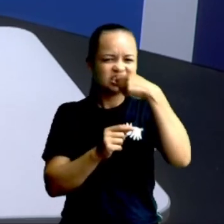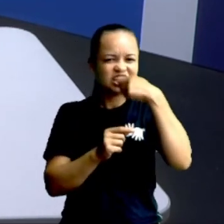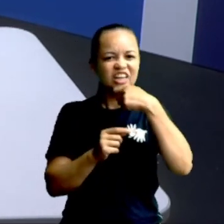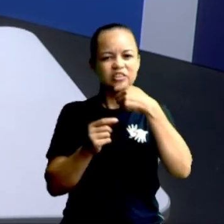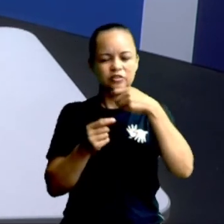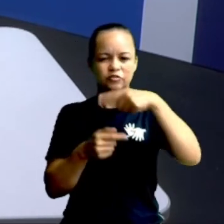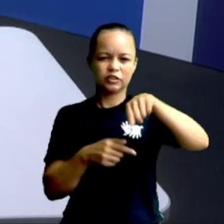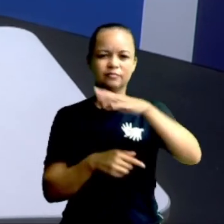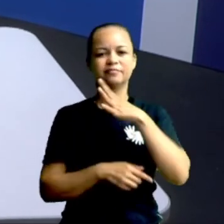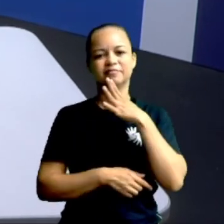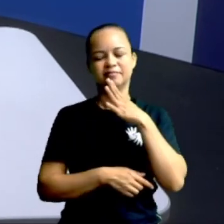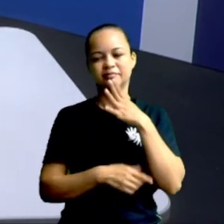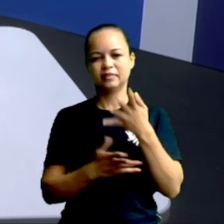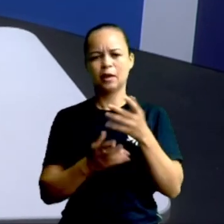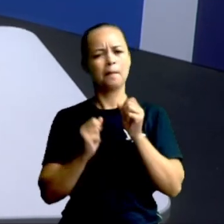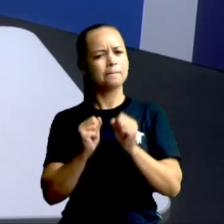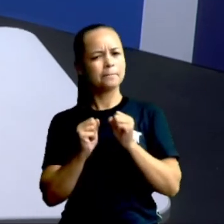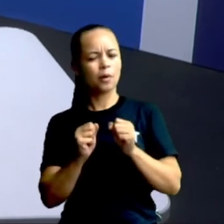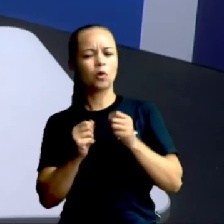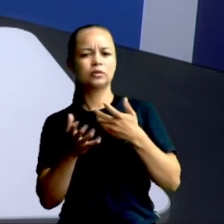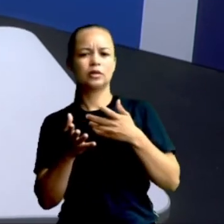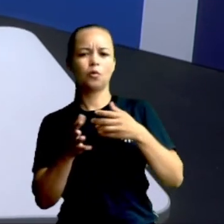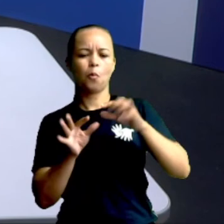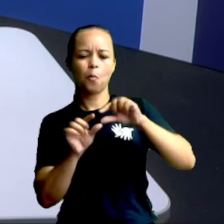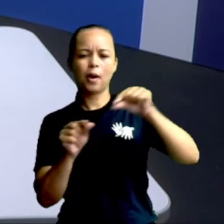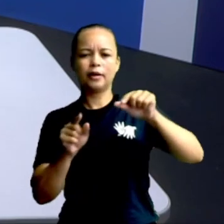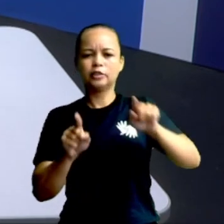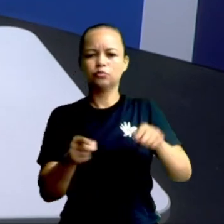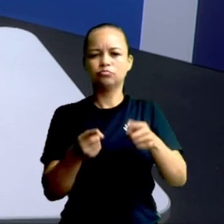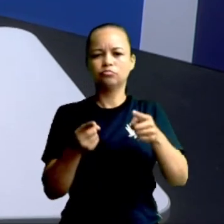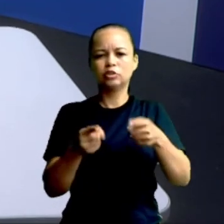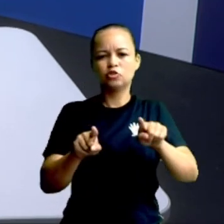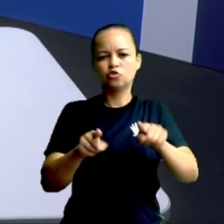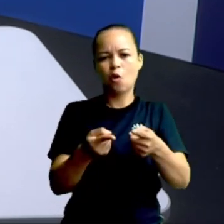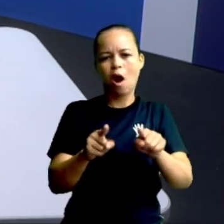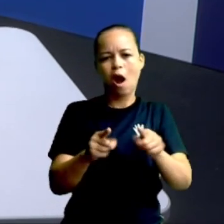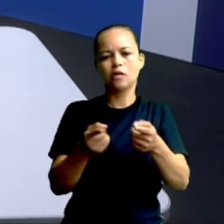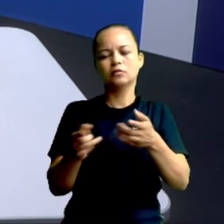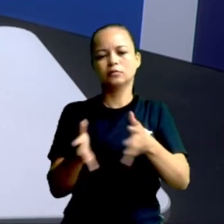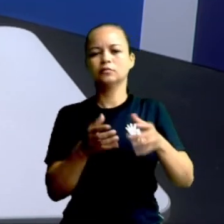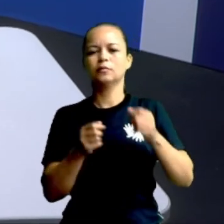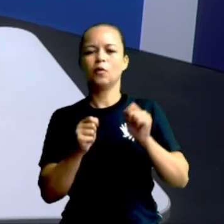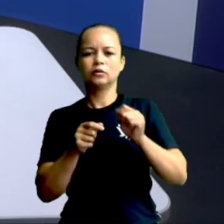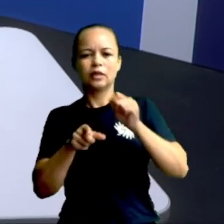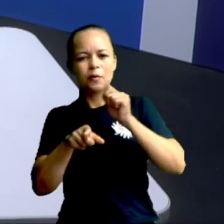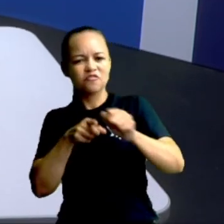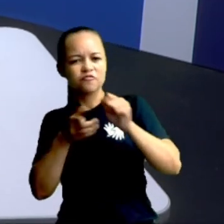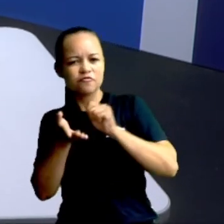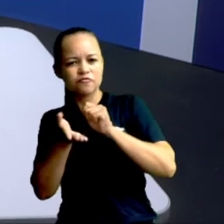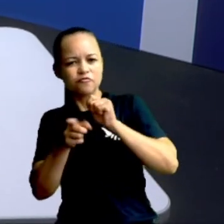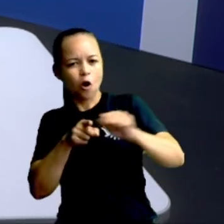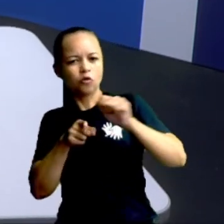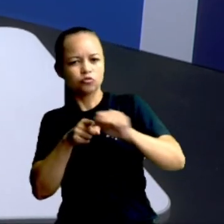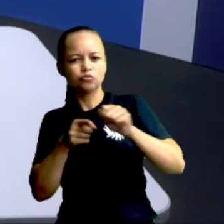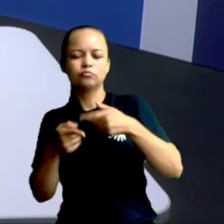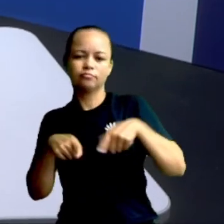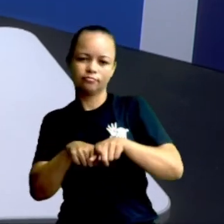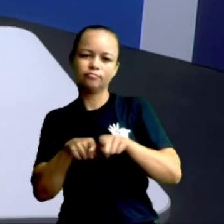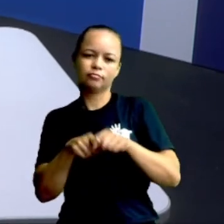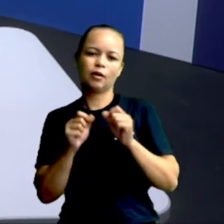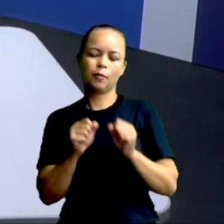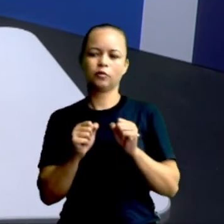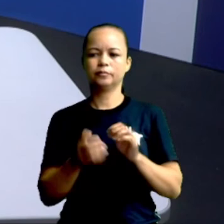conhece. Pode fazer com ele. Pode fazer com palitinho de churrasco. Pode fazer com palito de fósforo, tá bom? Só são,